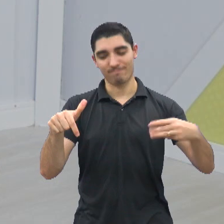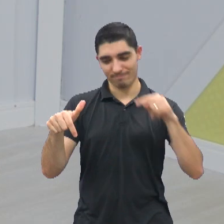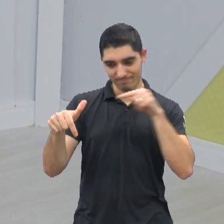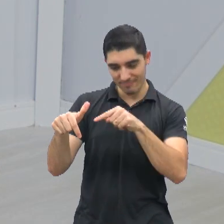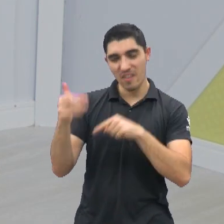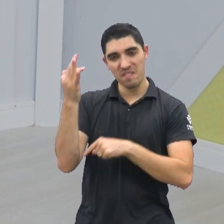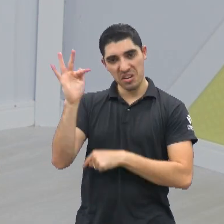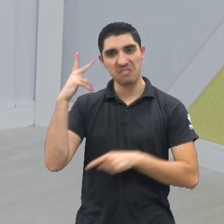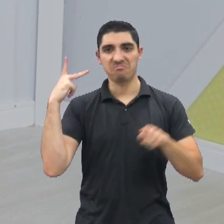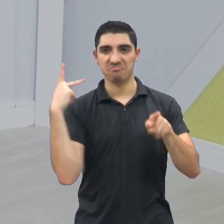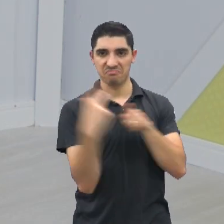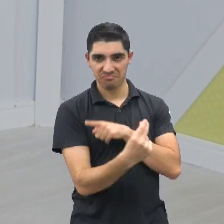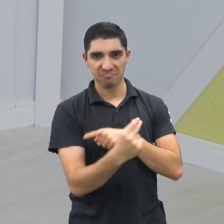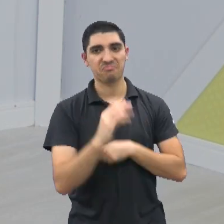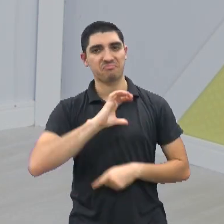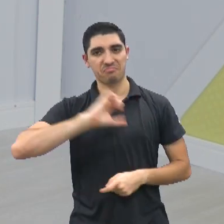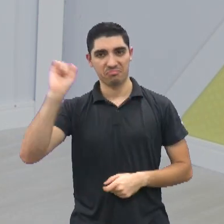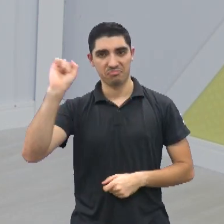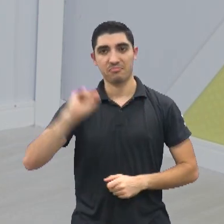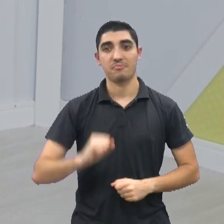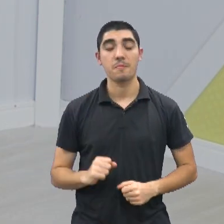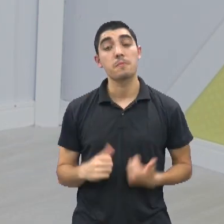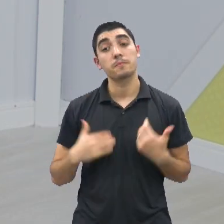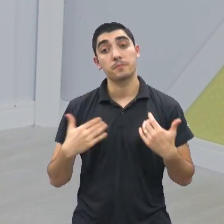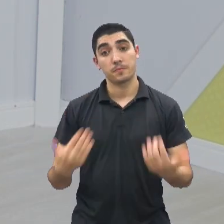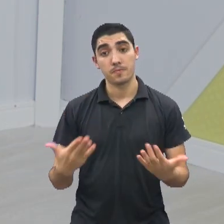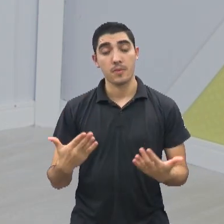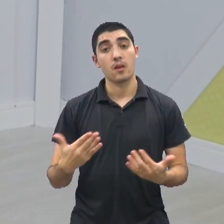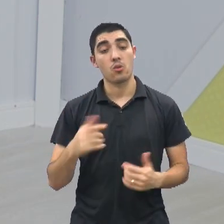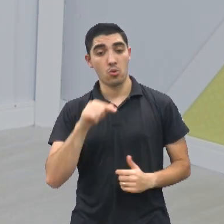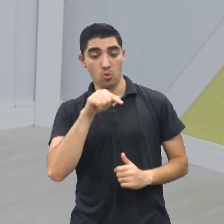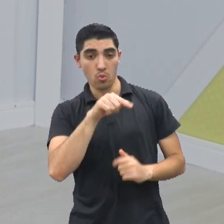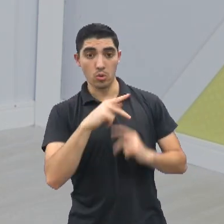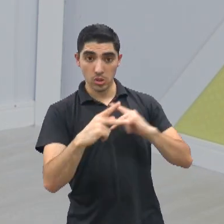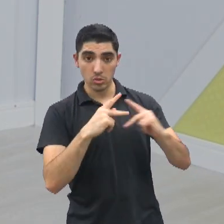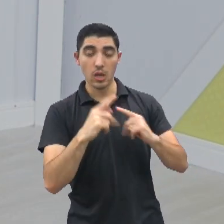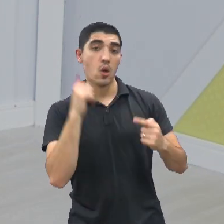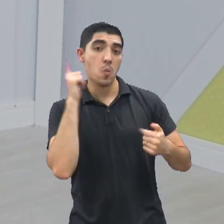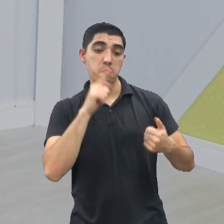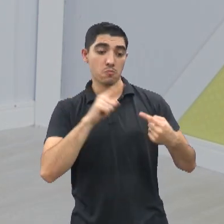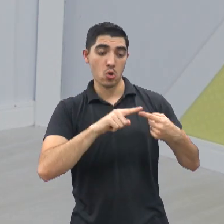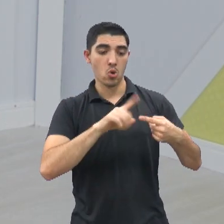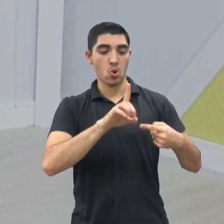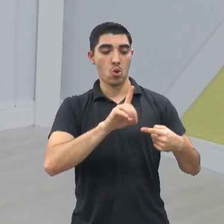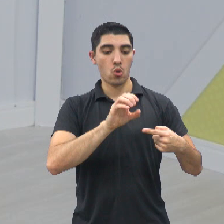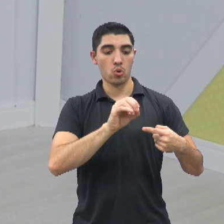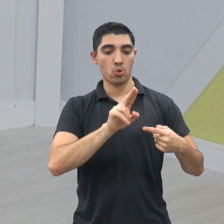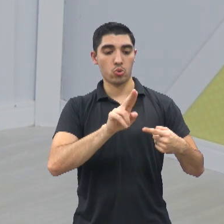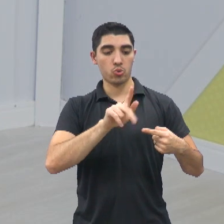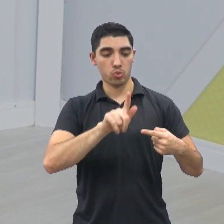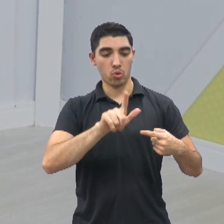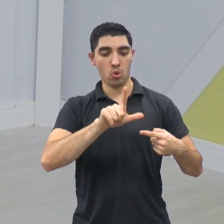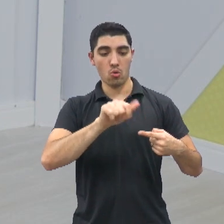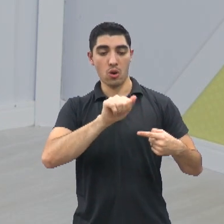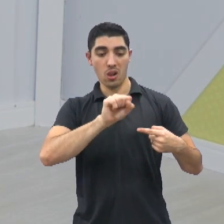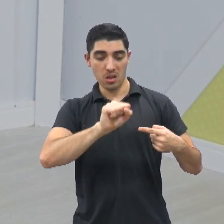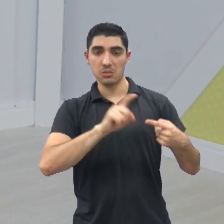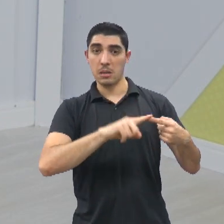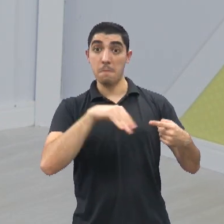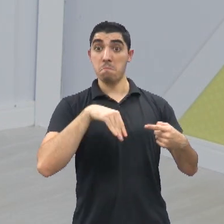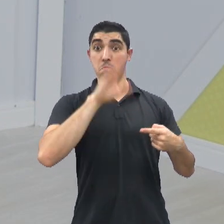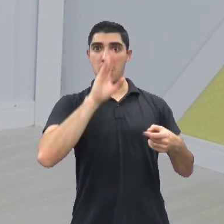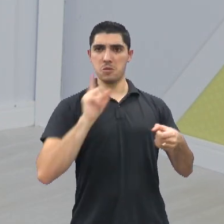paulista os melhores do jogo para o lado do São José teve o Douglas do Santos citado aí pelo Brunão que realmente fez uma um